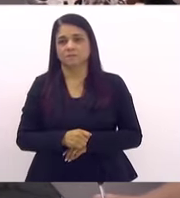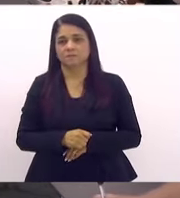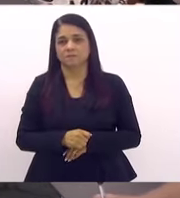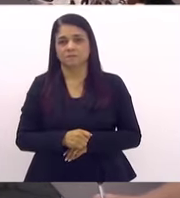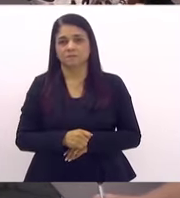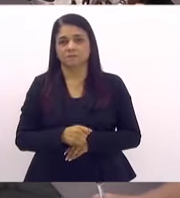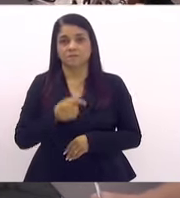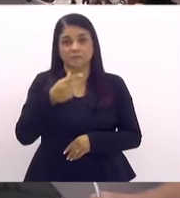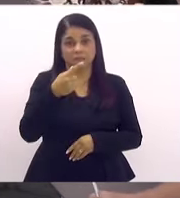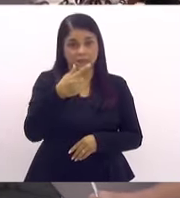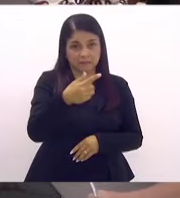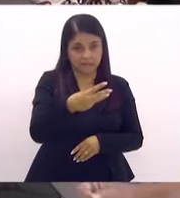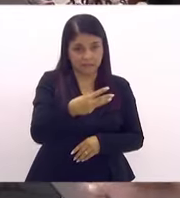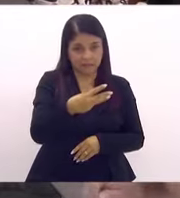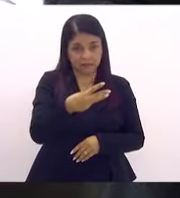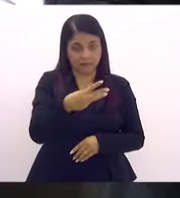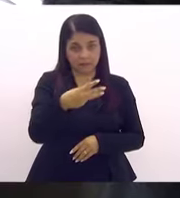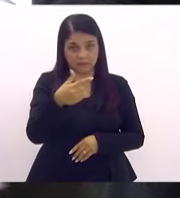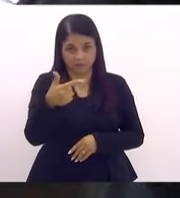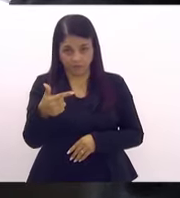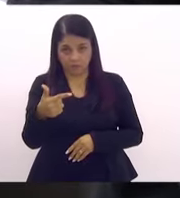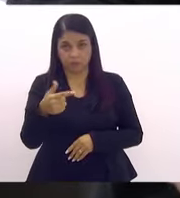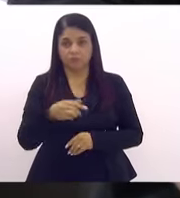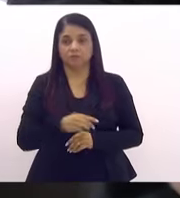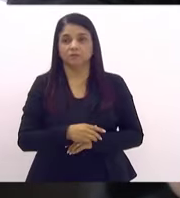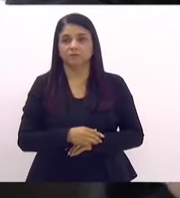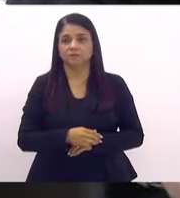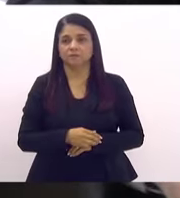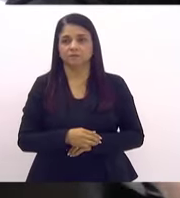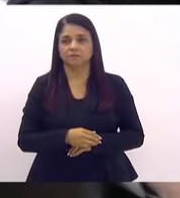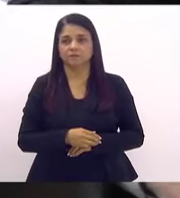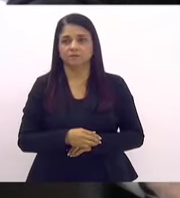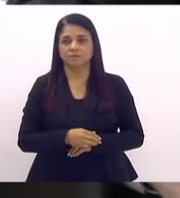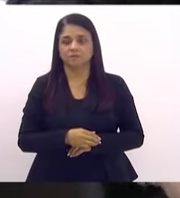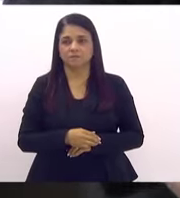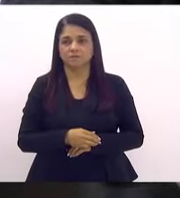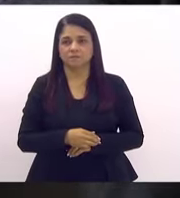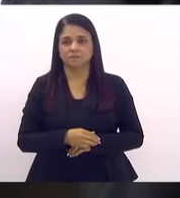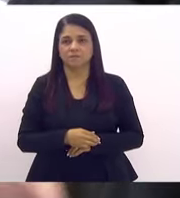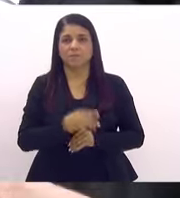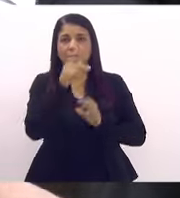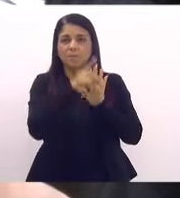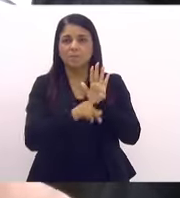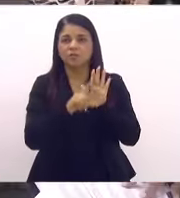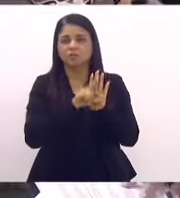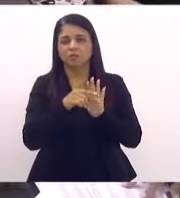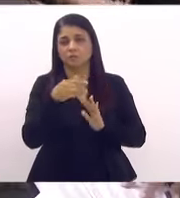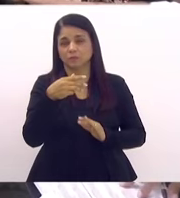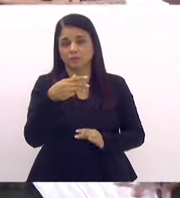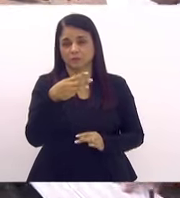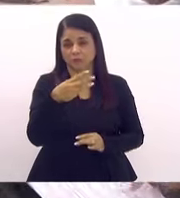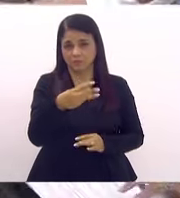o item 32. Bem, o item 22 é um projeto de